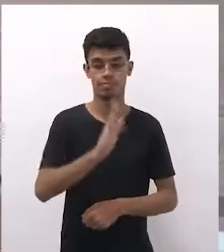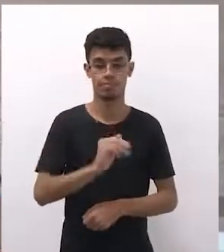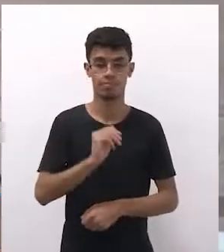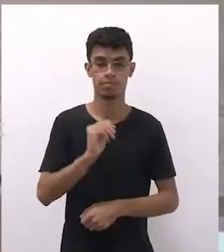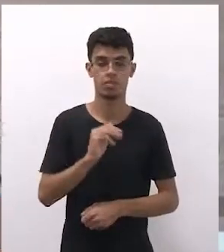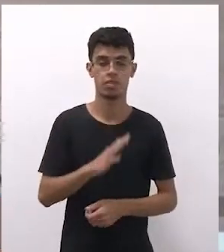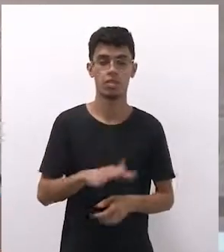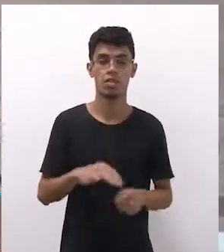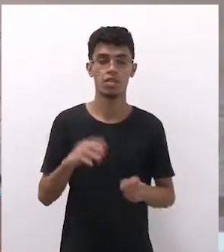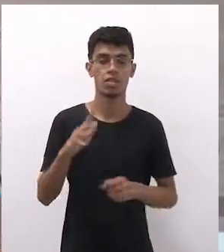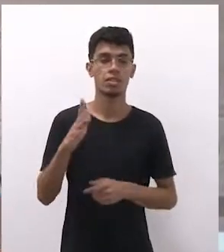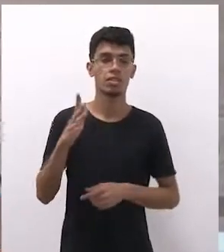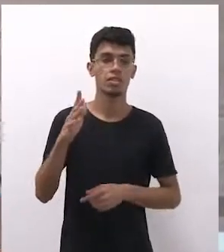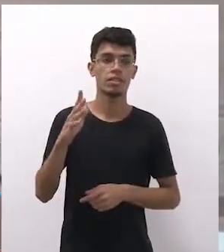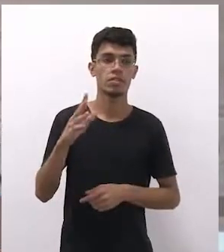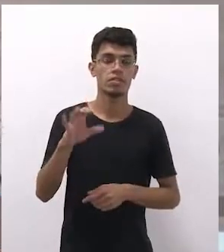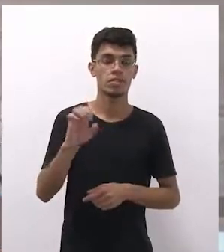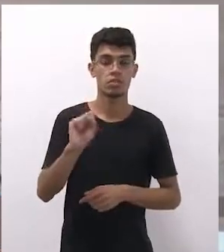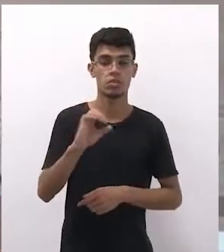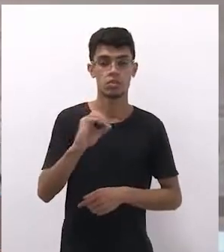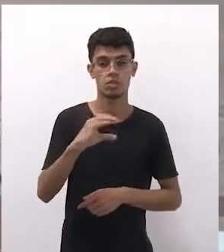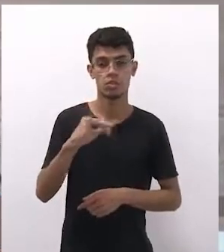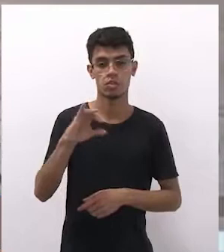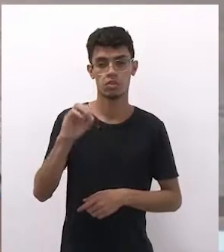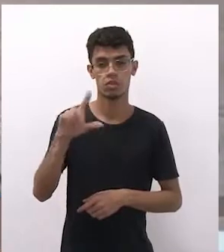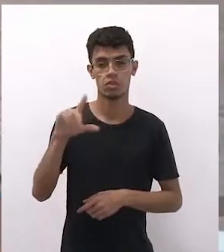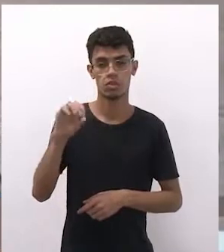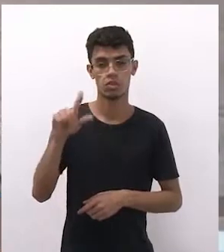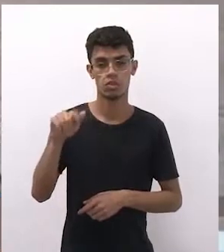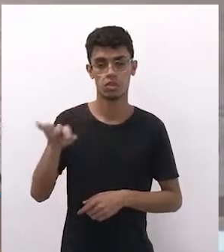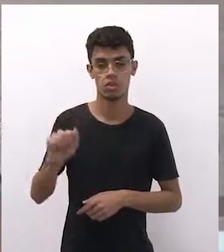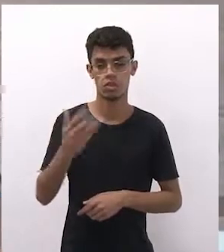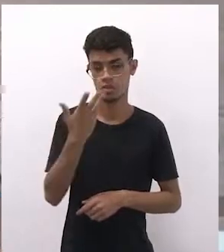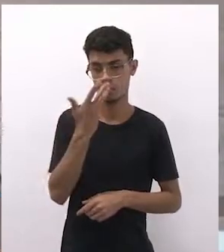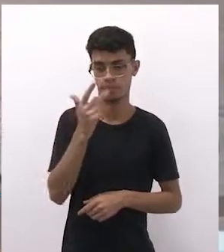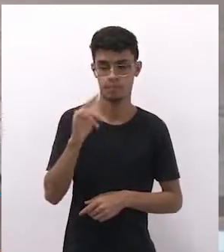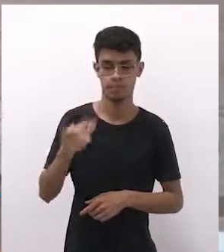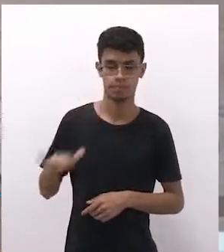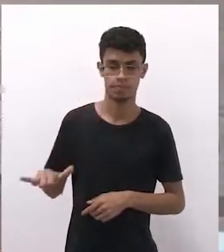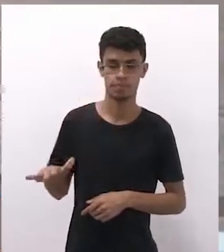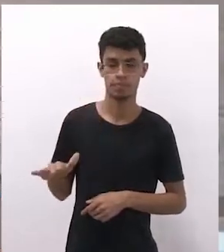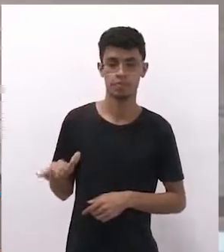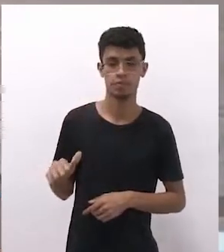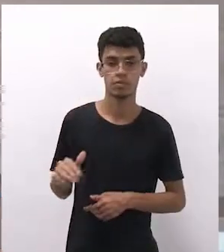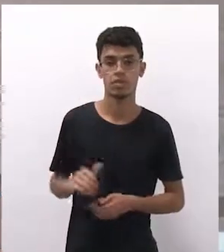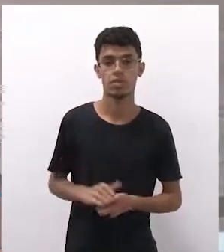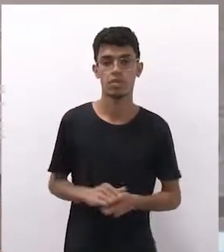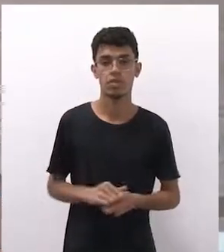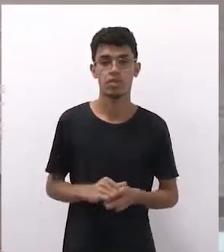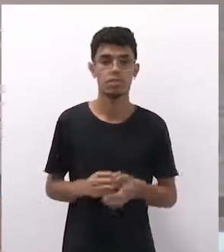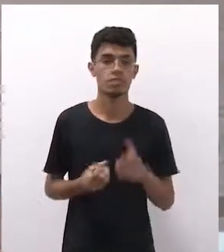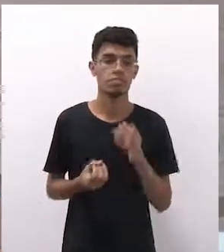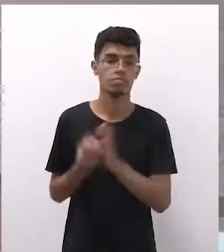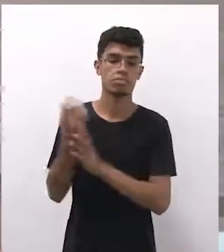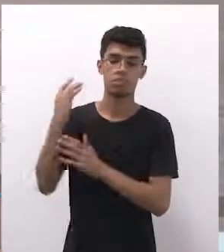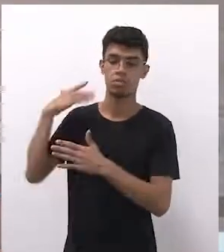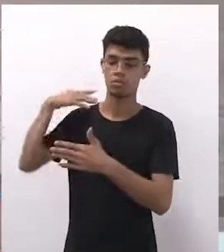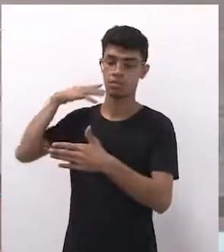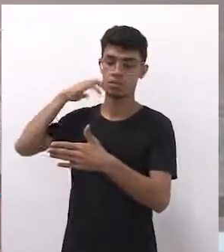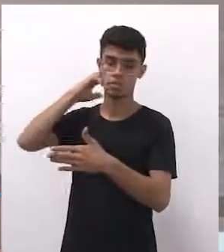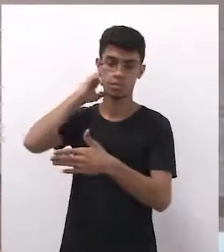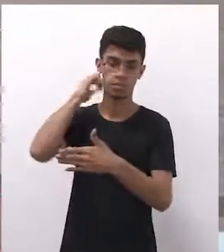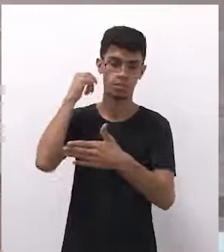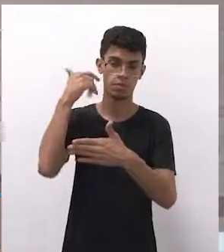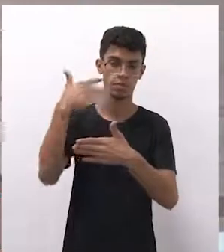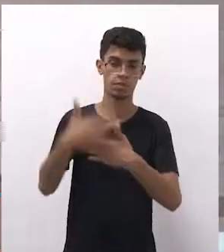a sociologia da infância, ela surgiu bem na década de 90,